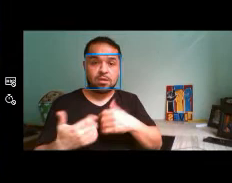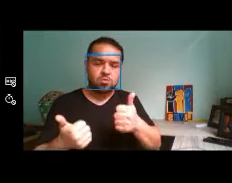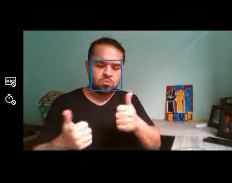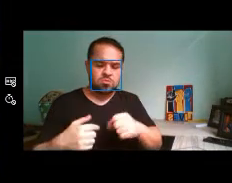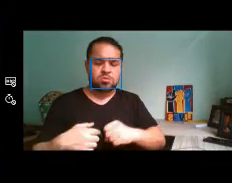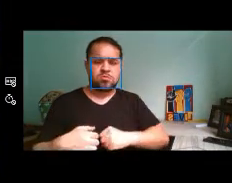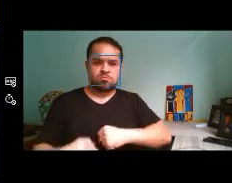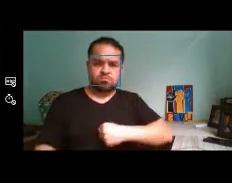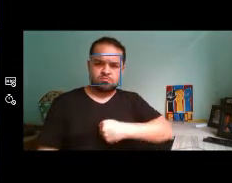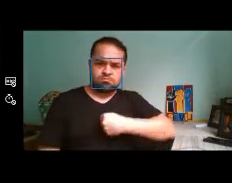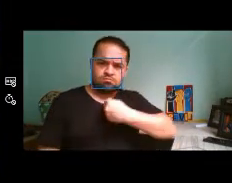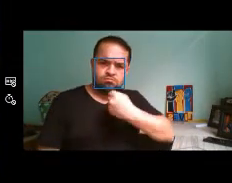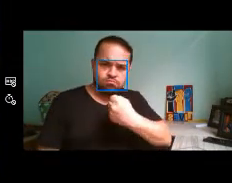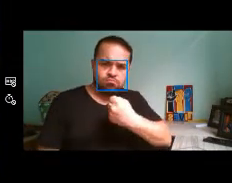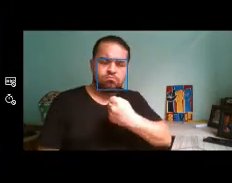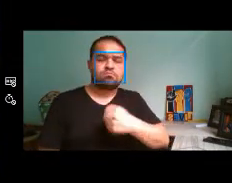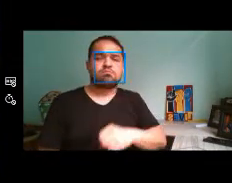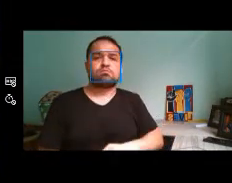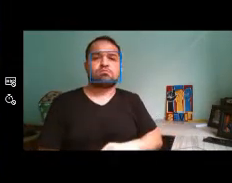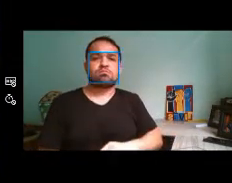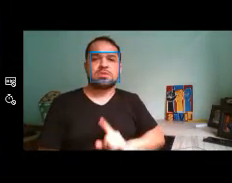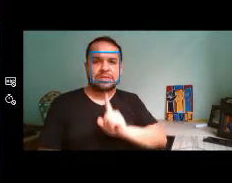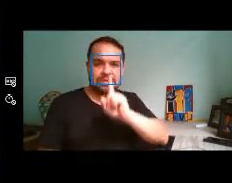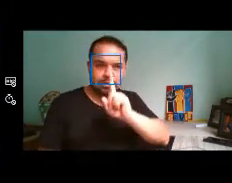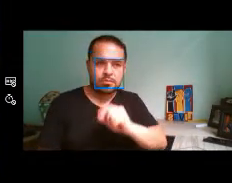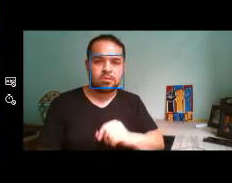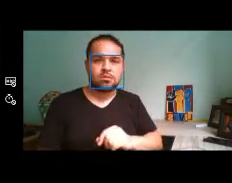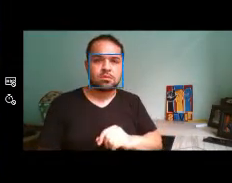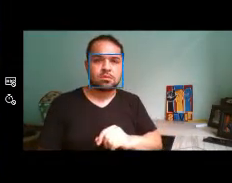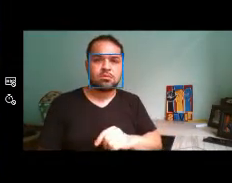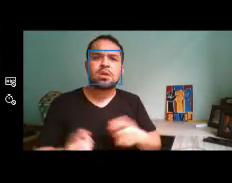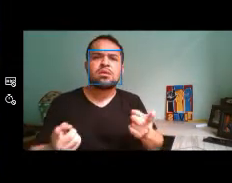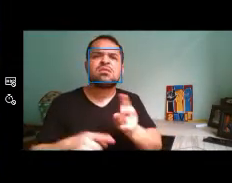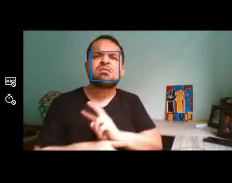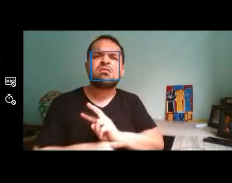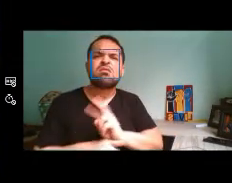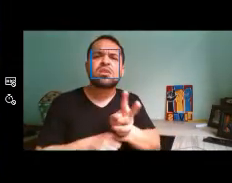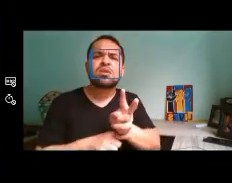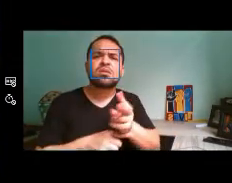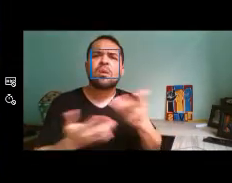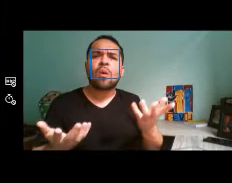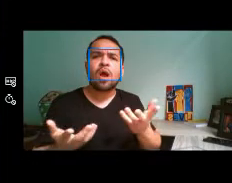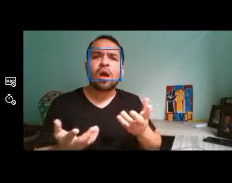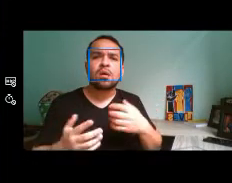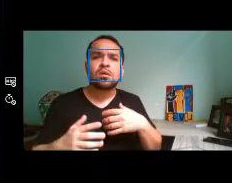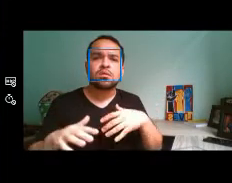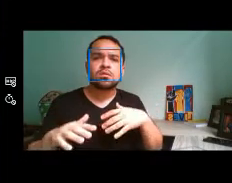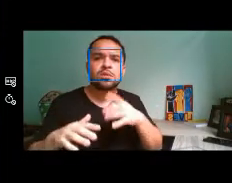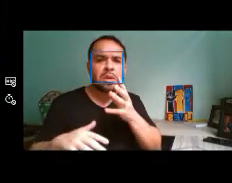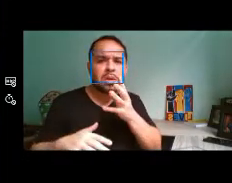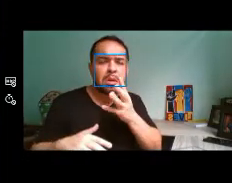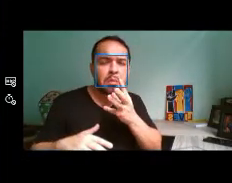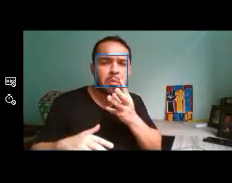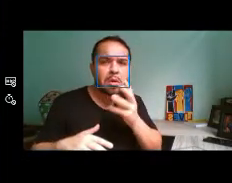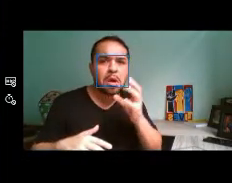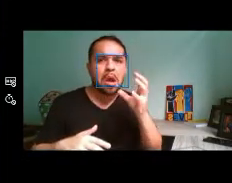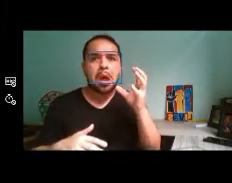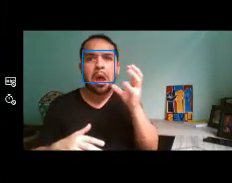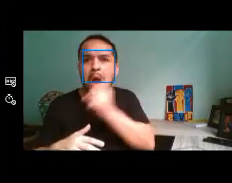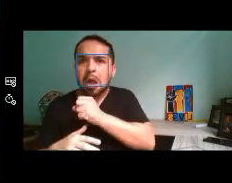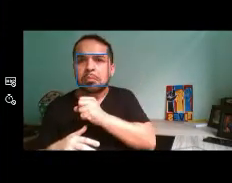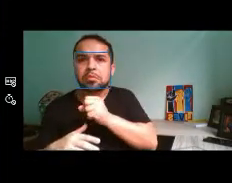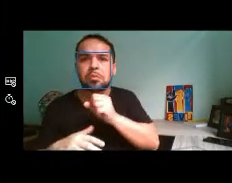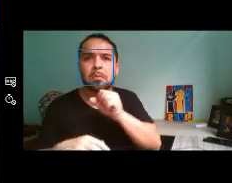Agora a velocidade, ela é uma semicurva feita para cima, mas de que maneira? Ela é feita de